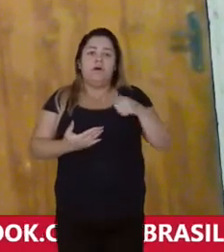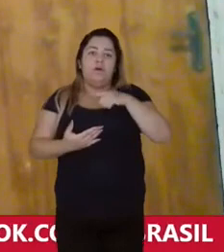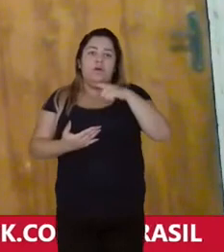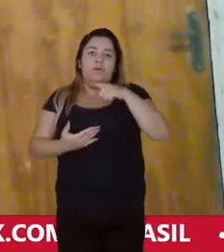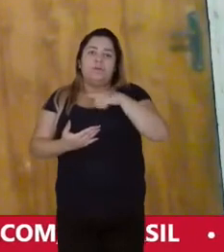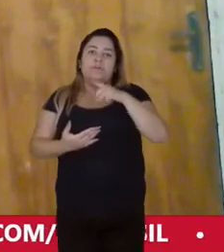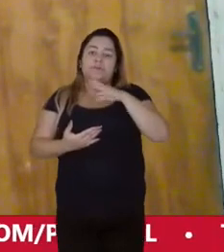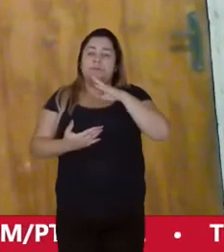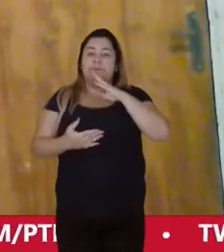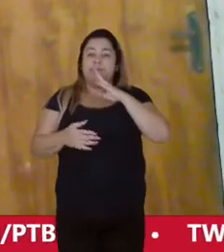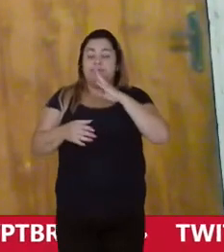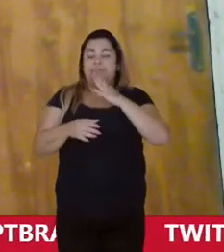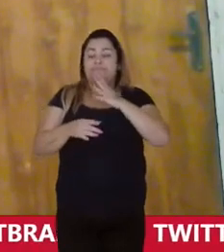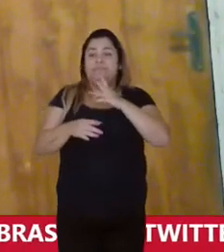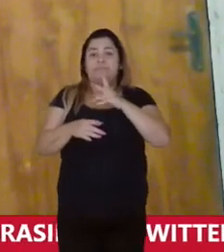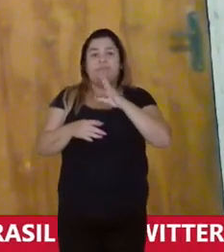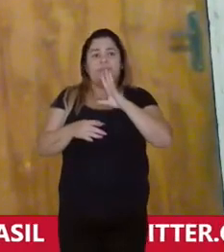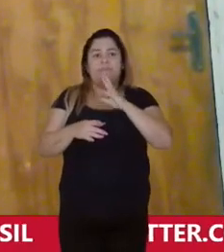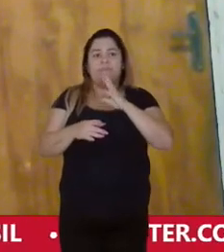suas principais facetas